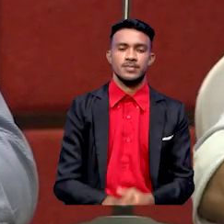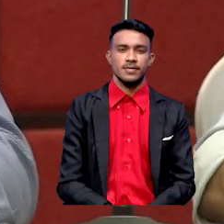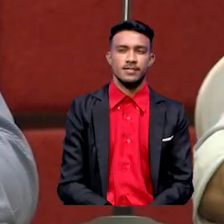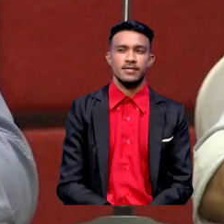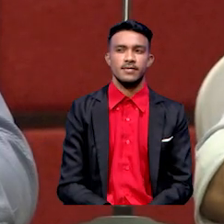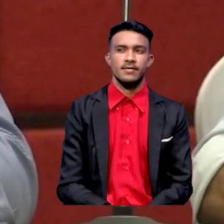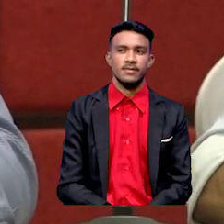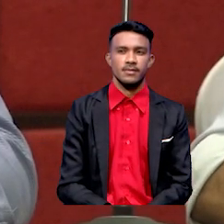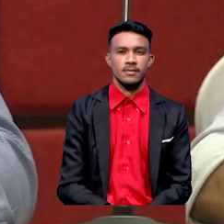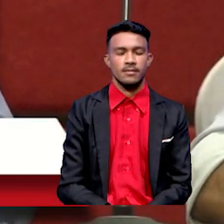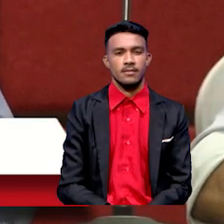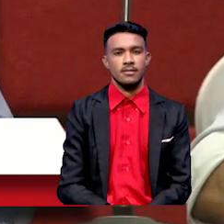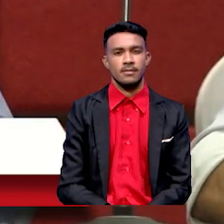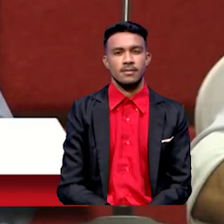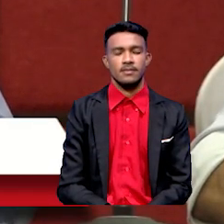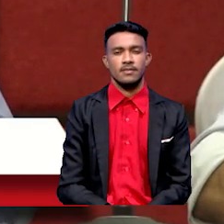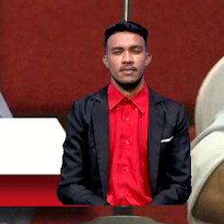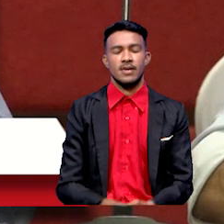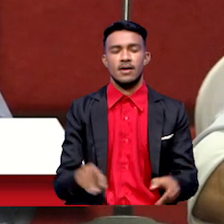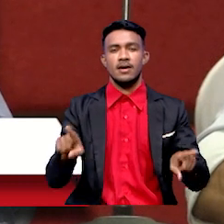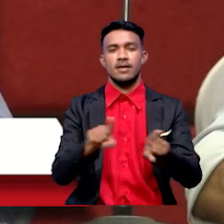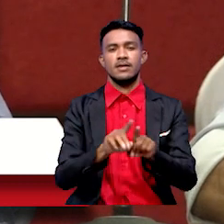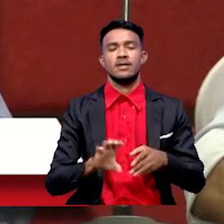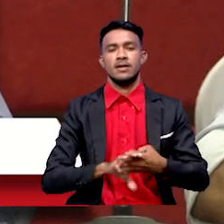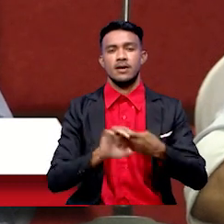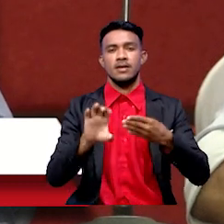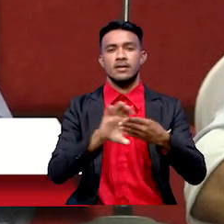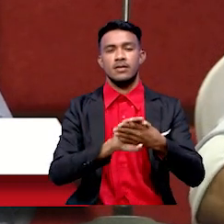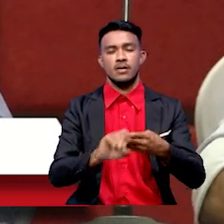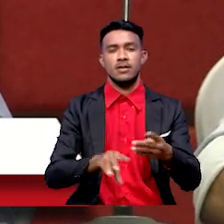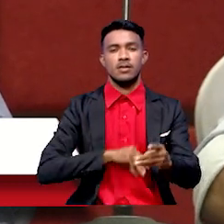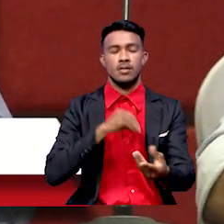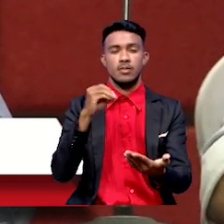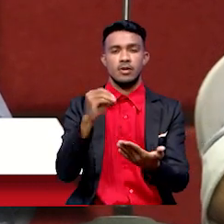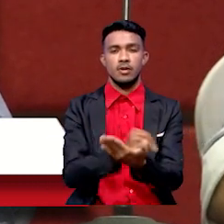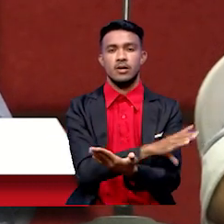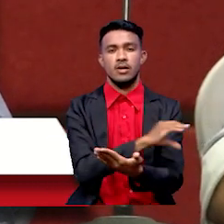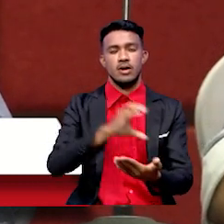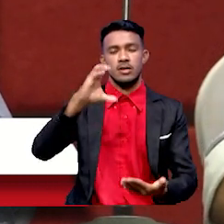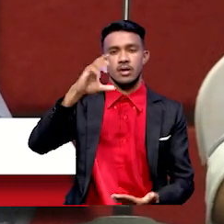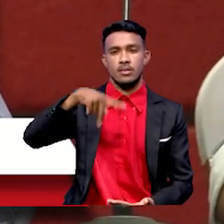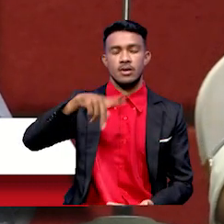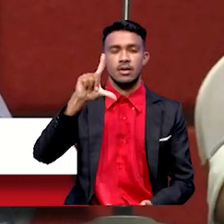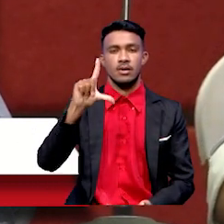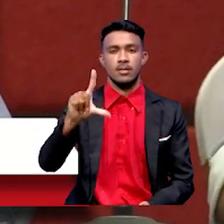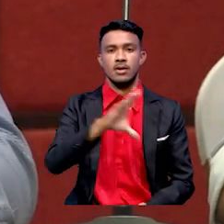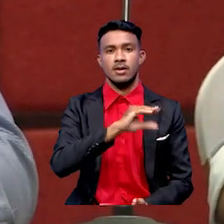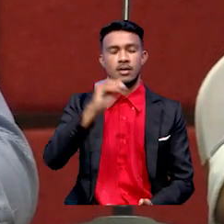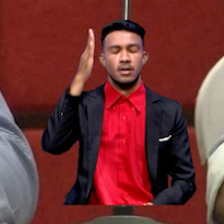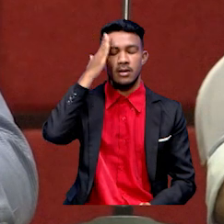operações do processo eleitoral, que teve a oportunidade de observar, a missão da CPLP considera que as